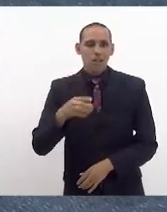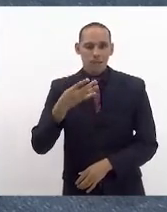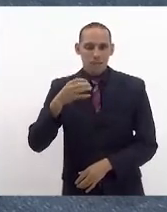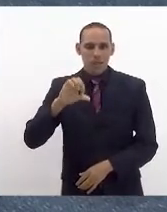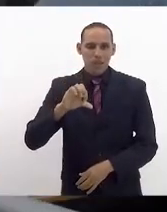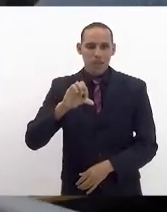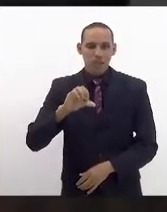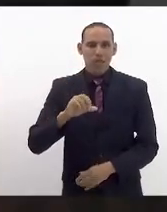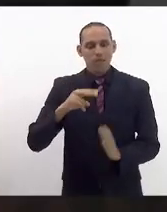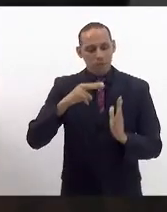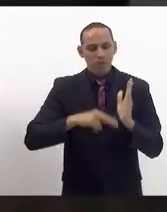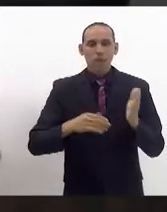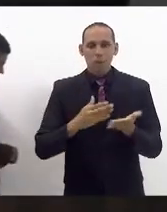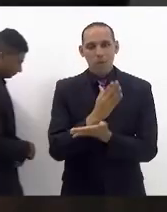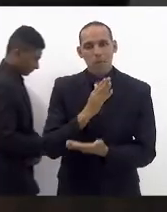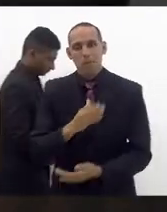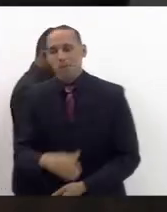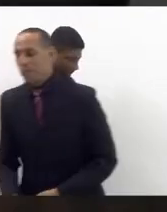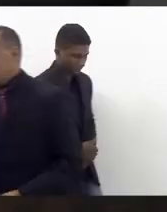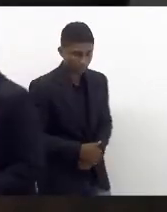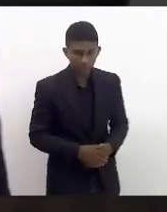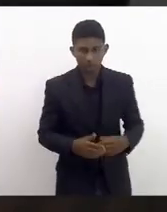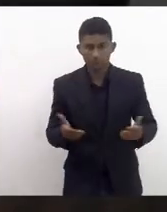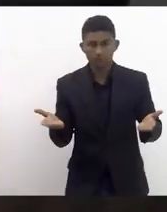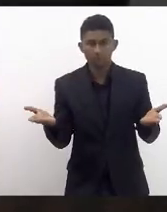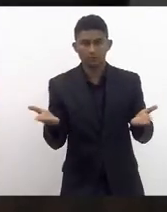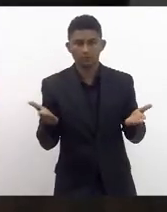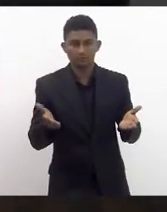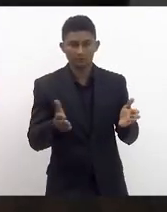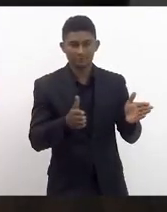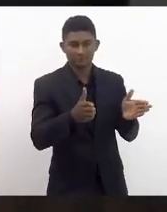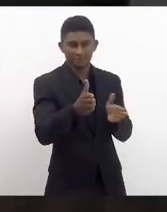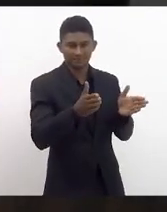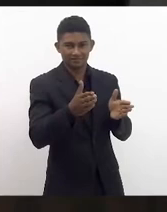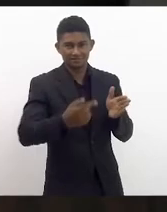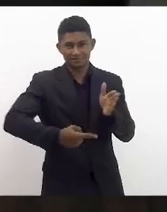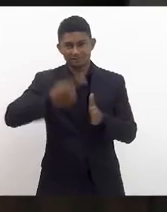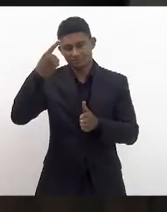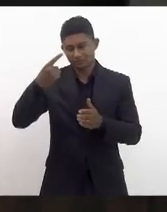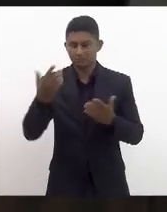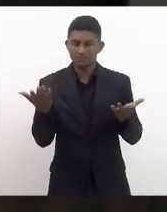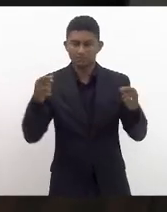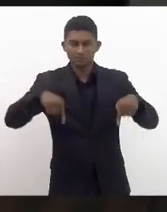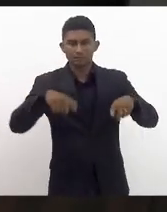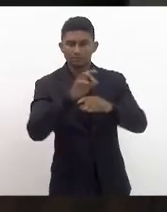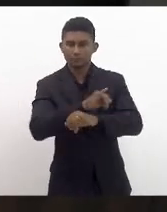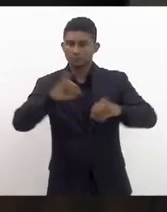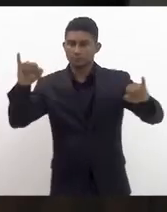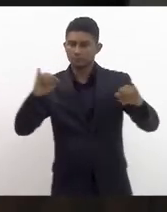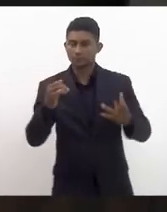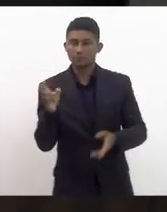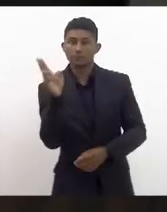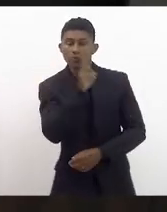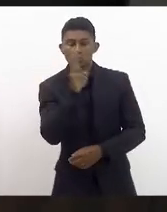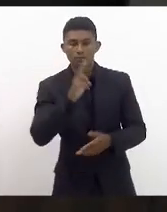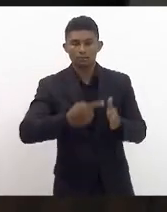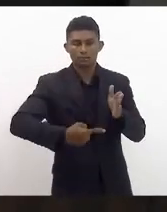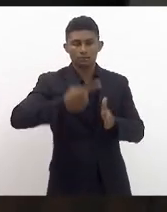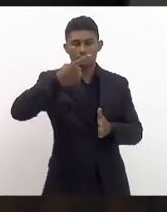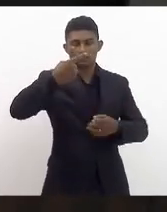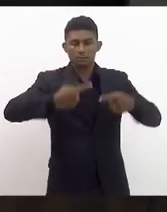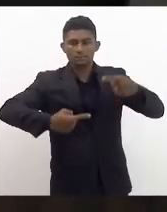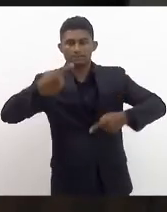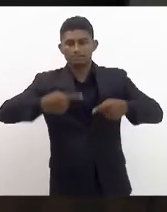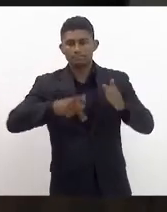minutos. Lida e aprovada a ata, passa-se à ordem da primeira sessão extraordinária. Anuncio, em regime de urgência em discussão única, projeto